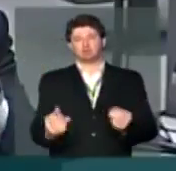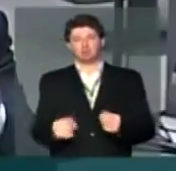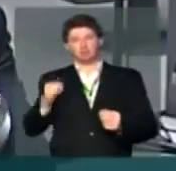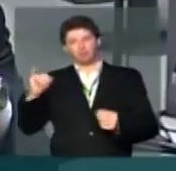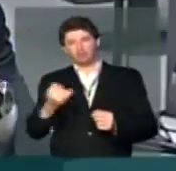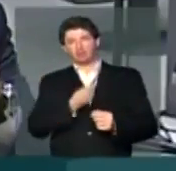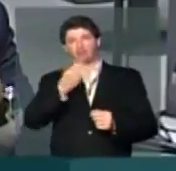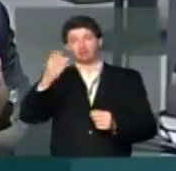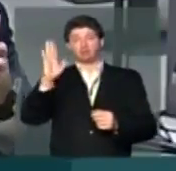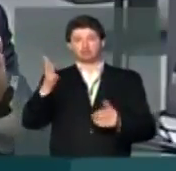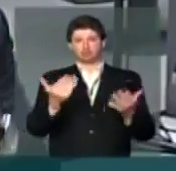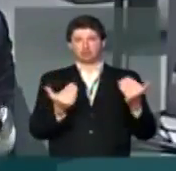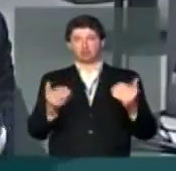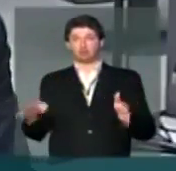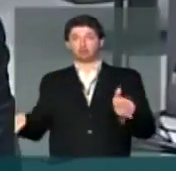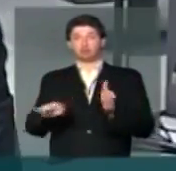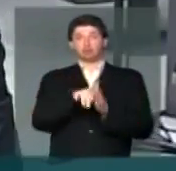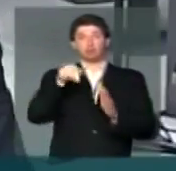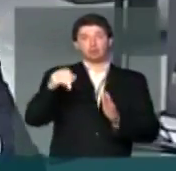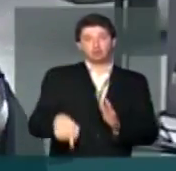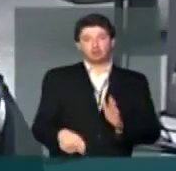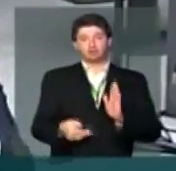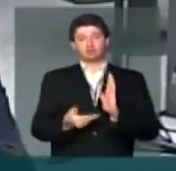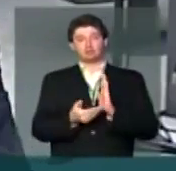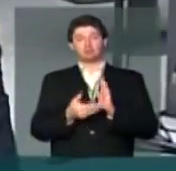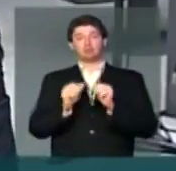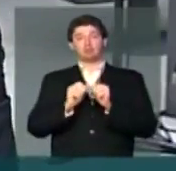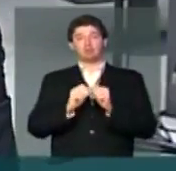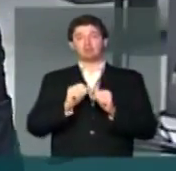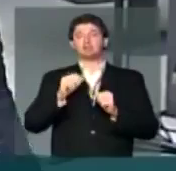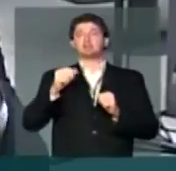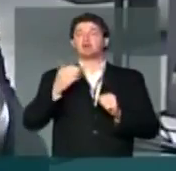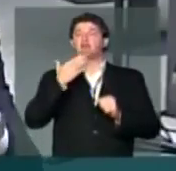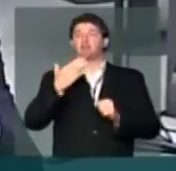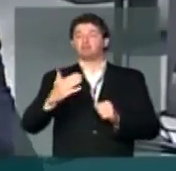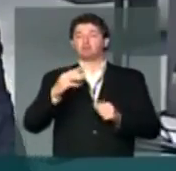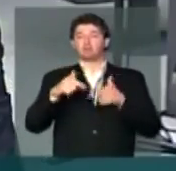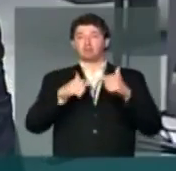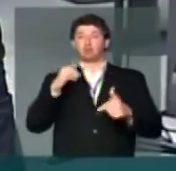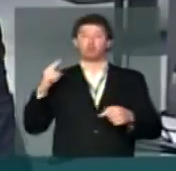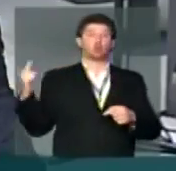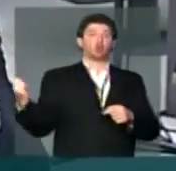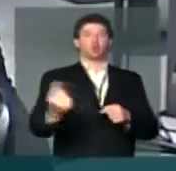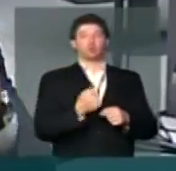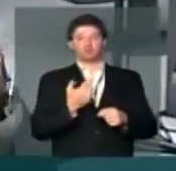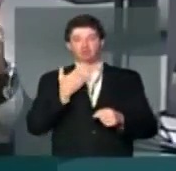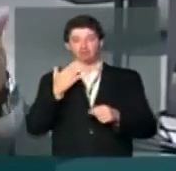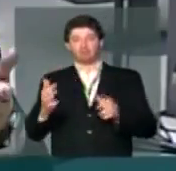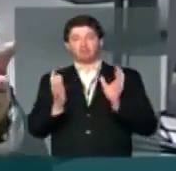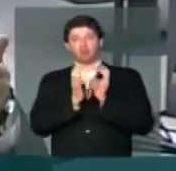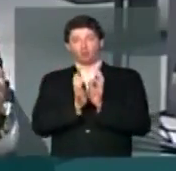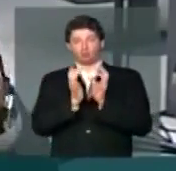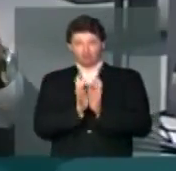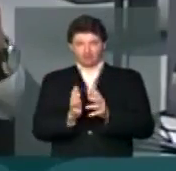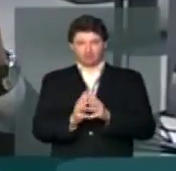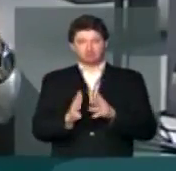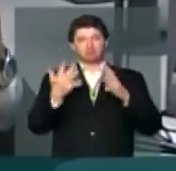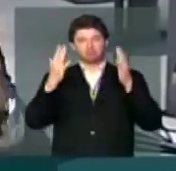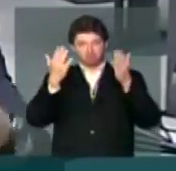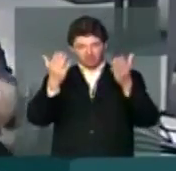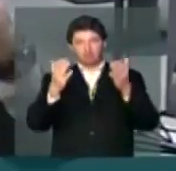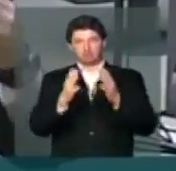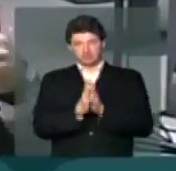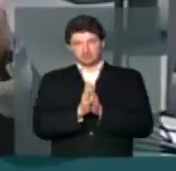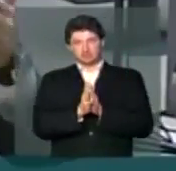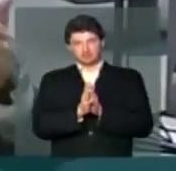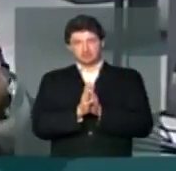Você, já na juventude, veio a este parlamento para dedicar-se ao bem comum, ao trabalho da comunidade, a fazer bem para os outros, para fazer